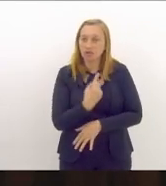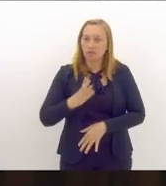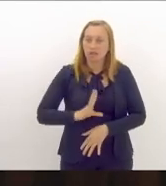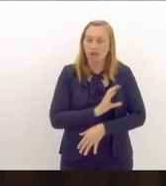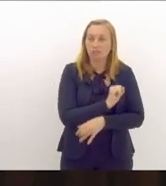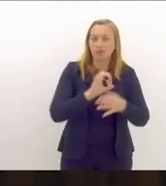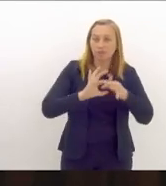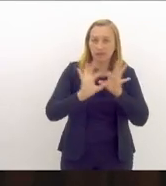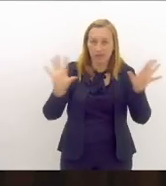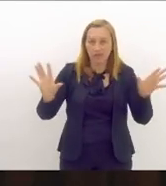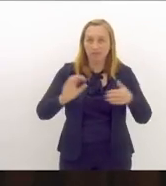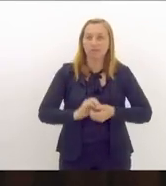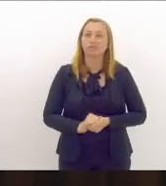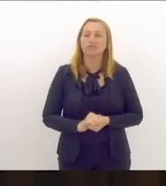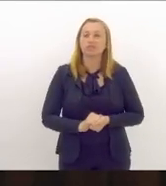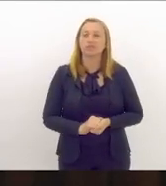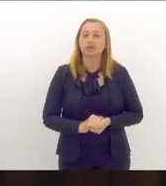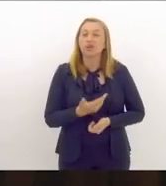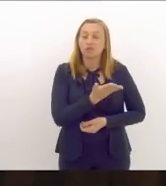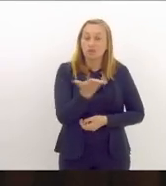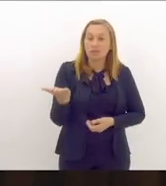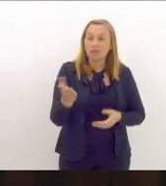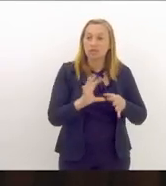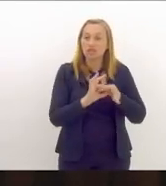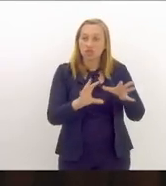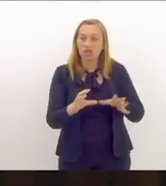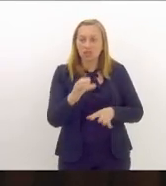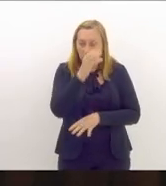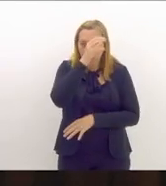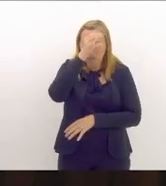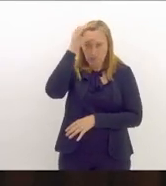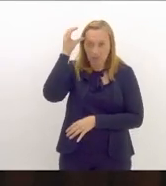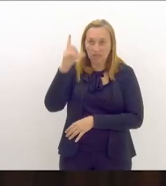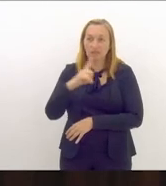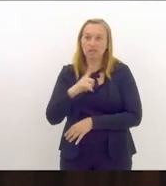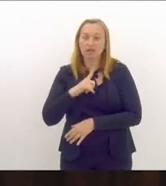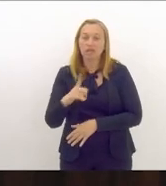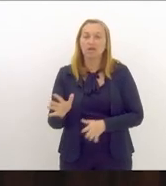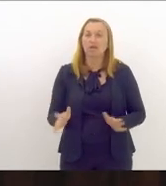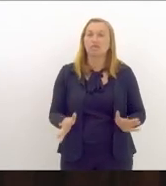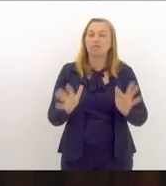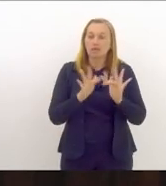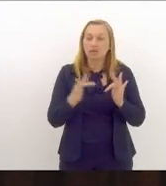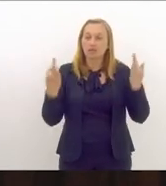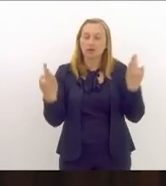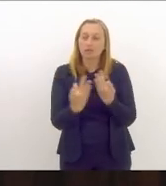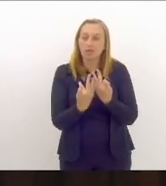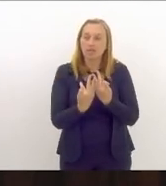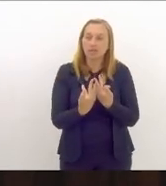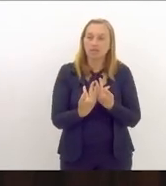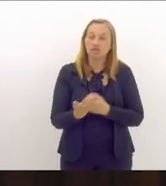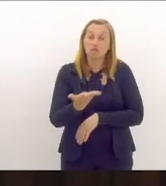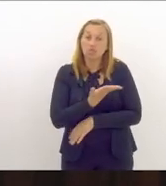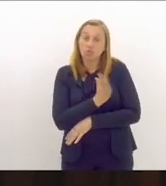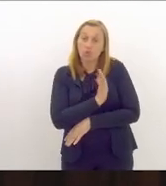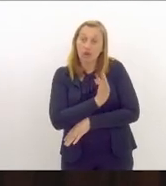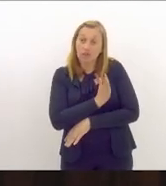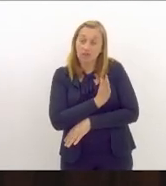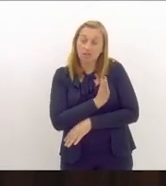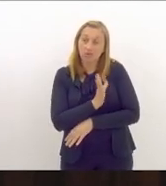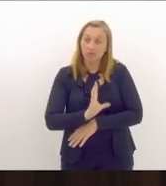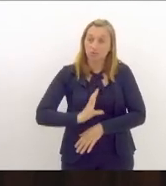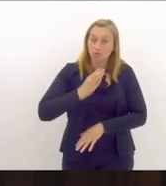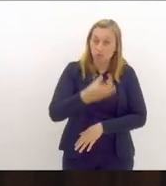da liberdade. Vocês deixaram de ter clientes para ter uma família de fregueses de corações